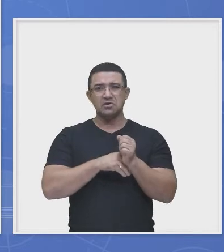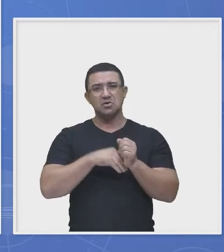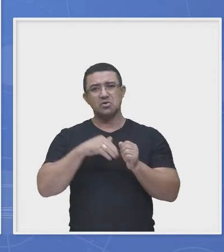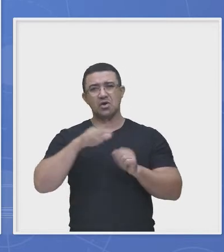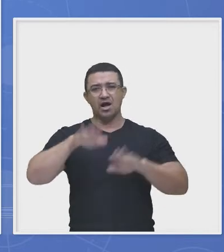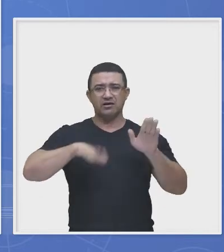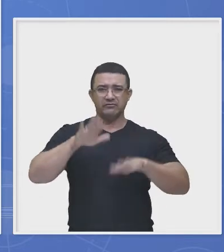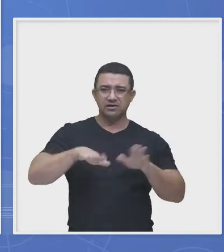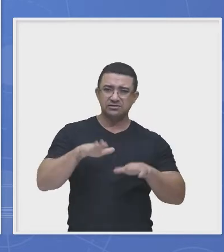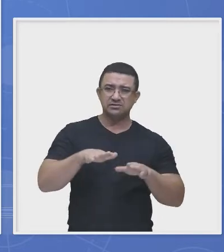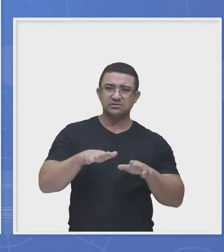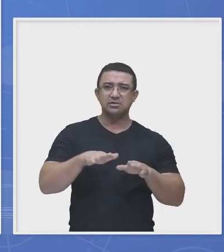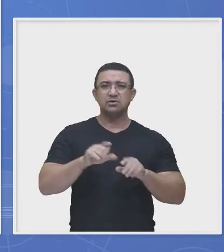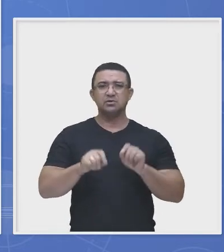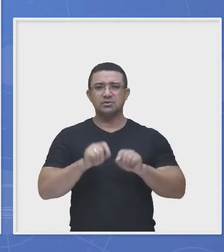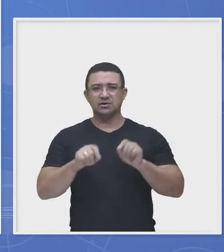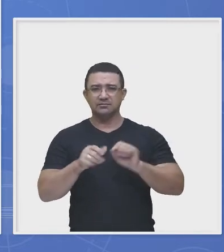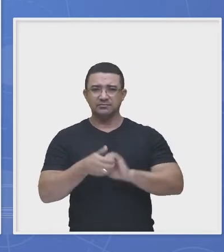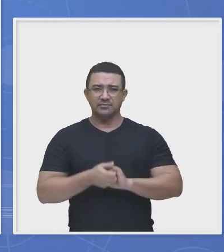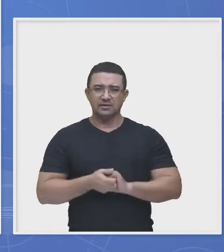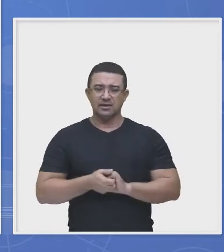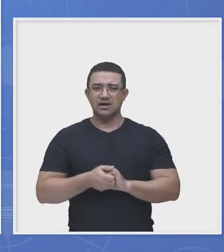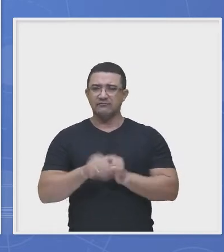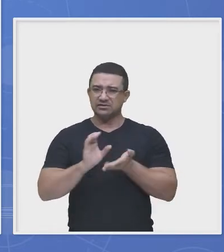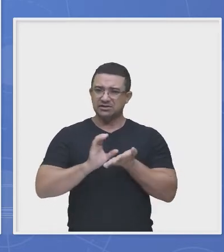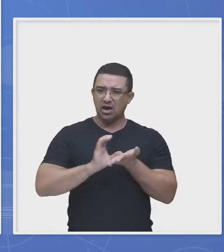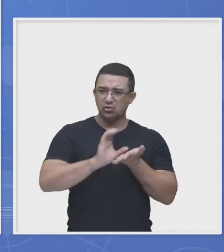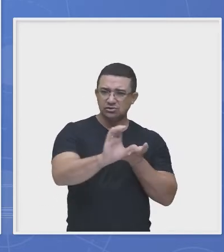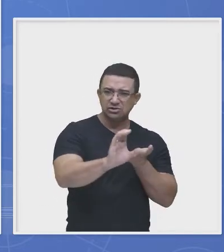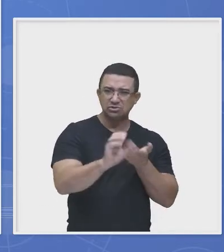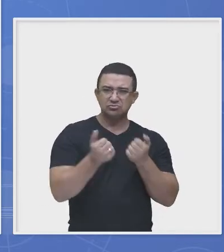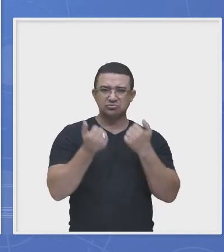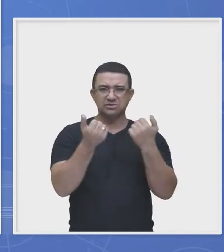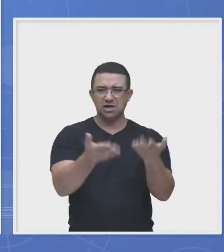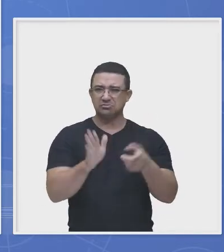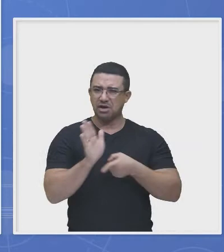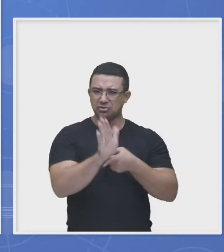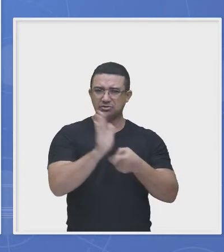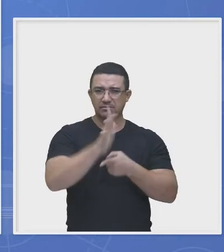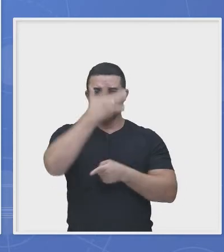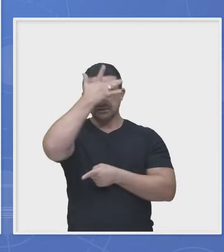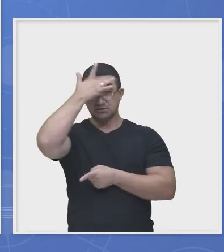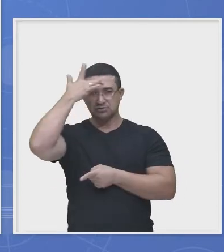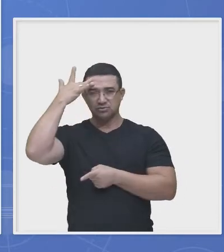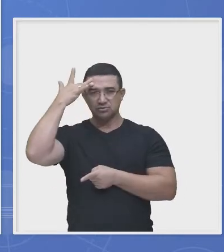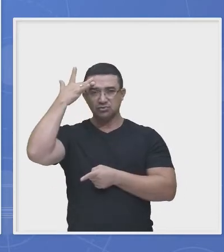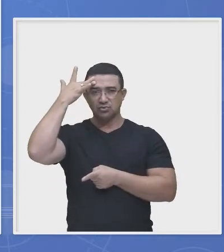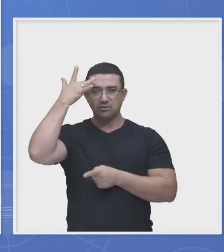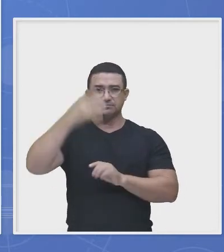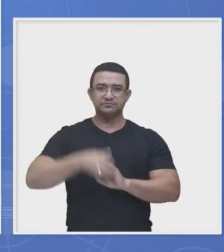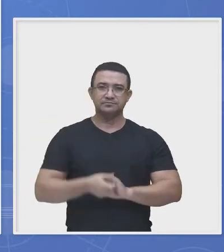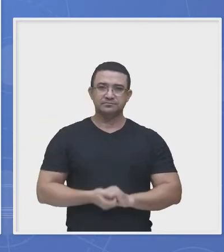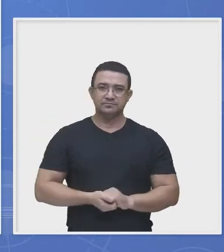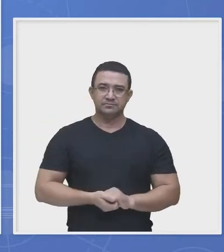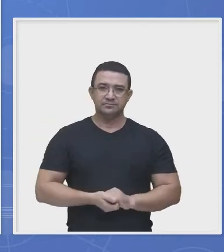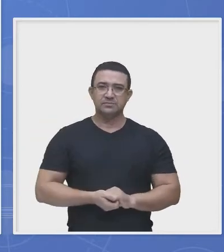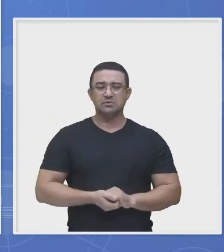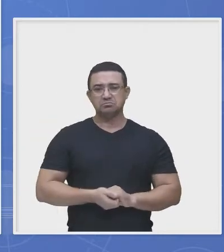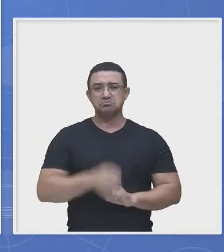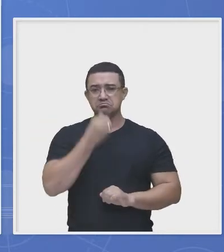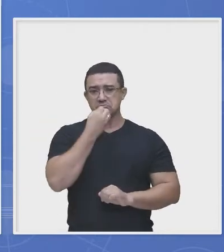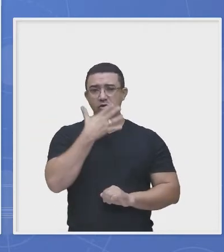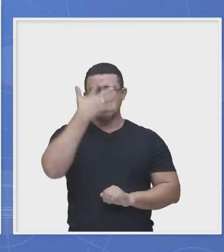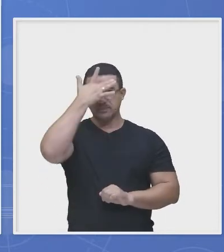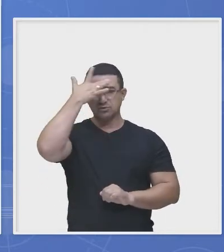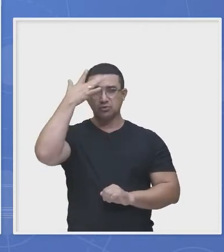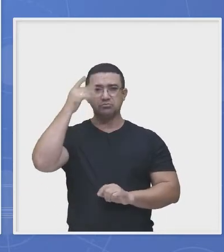custa do parco auxílio enviado de fora por um filho mais audacioso que emigrou. Boa gente que